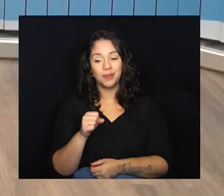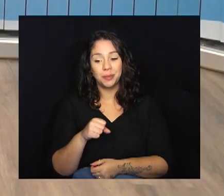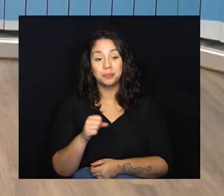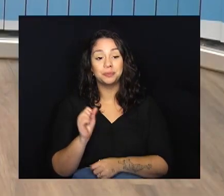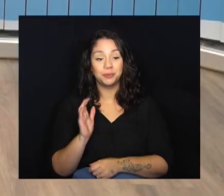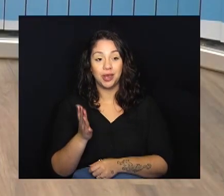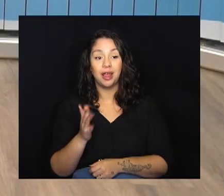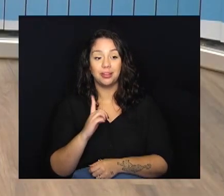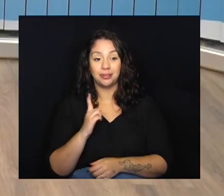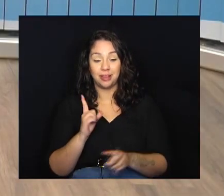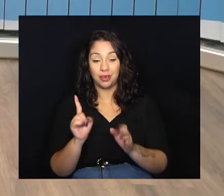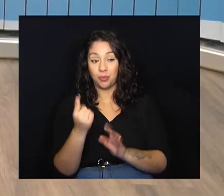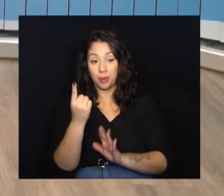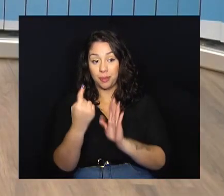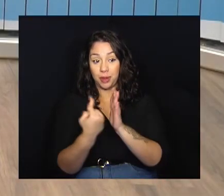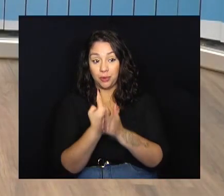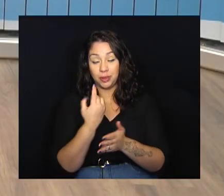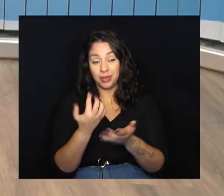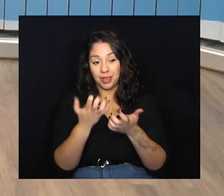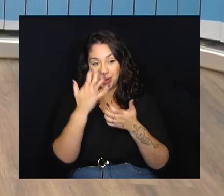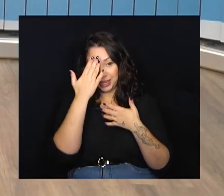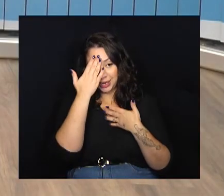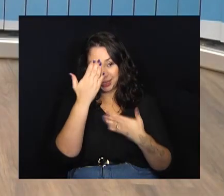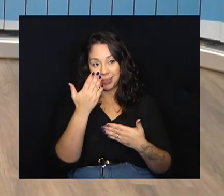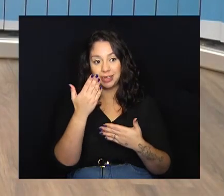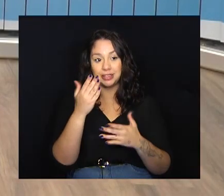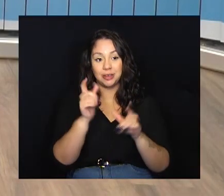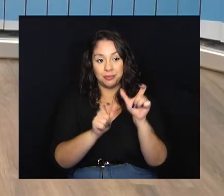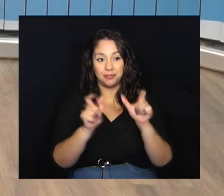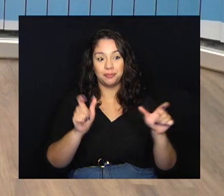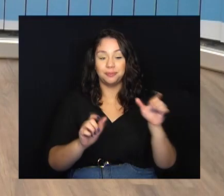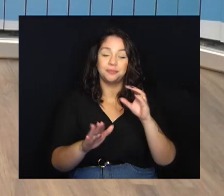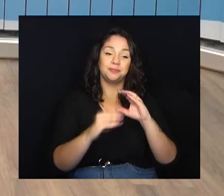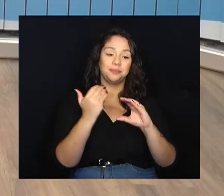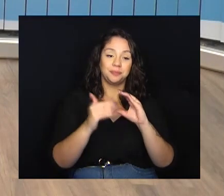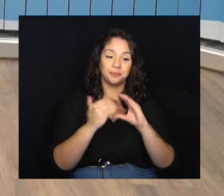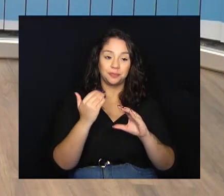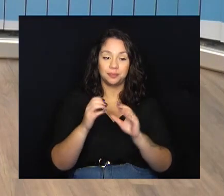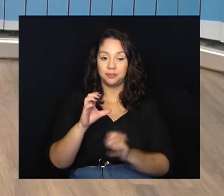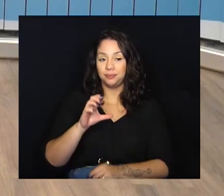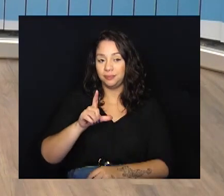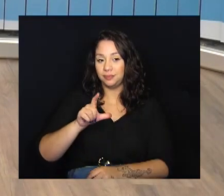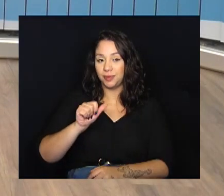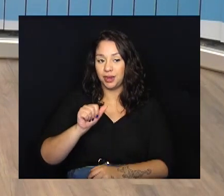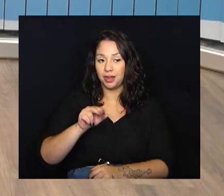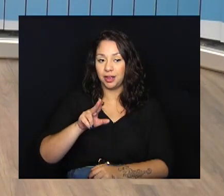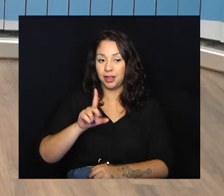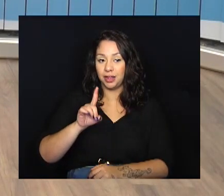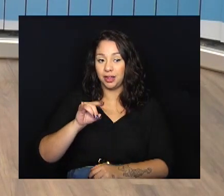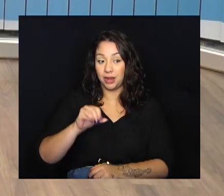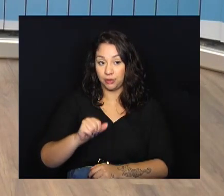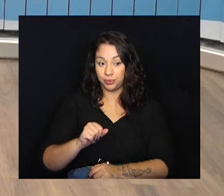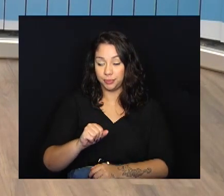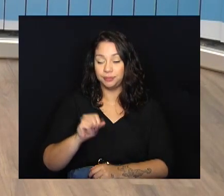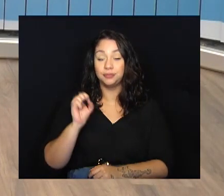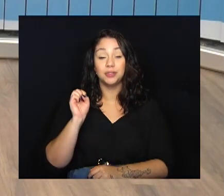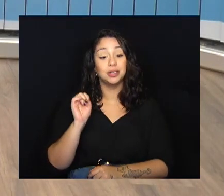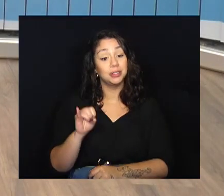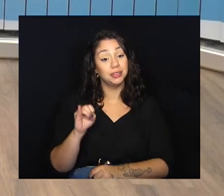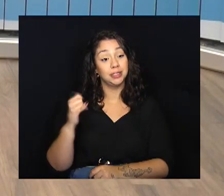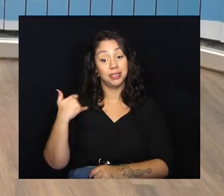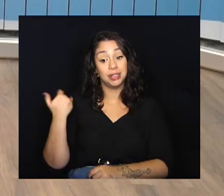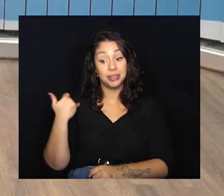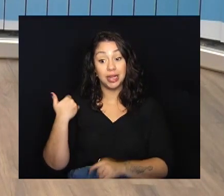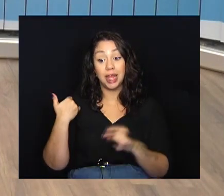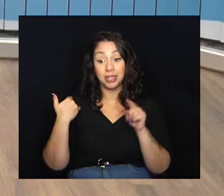questionamento aqui quero agradecer você que está nos enviando mensagem a Cláudia ela pergunta se essa idade que